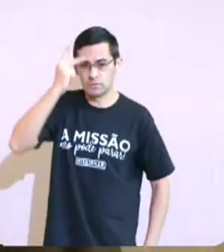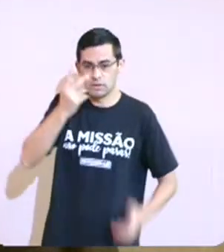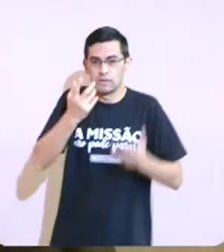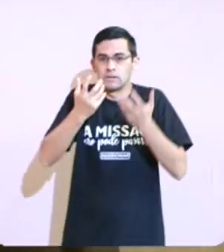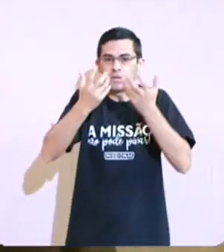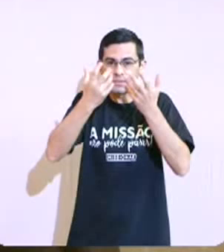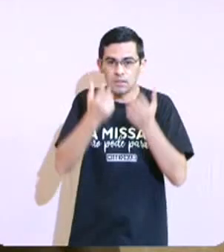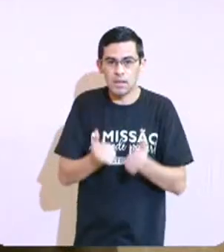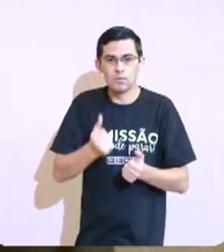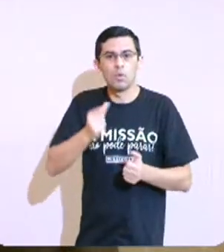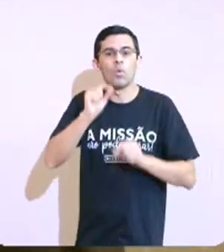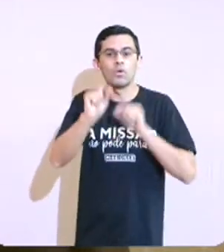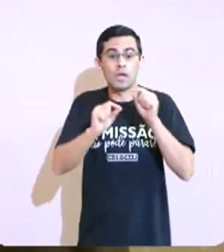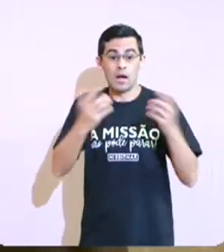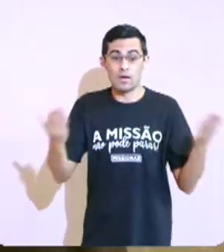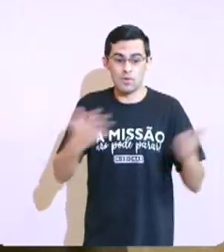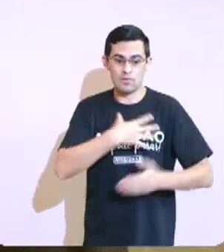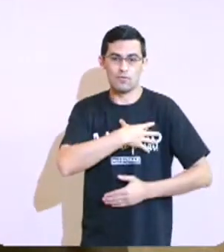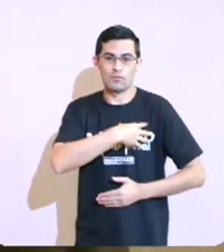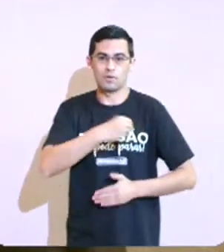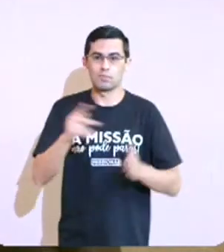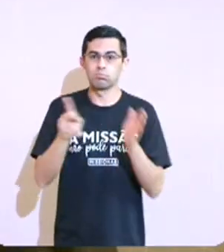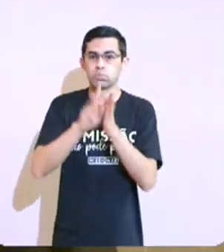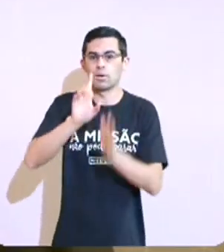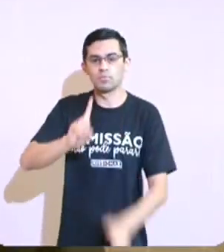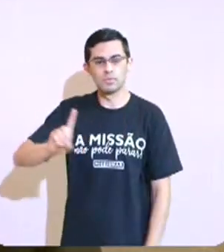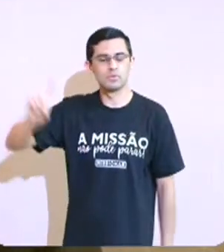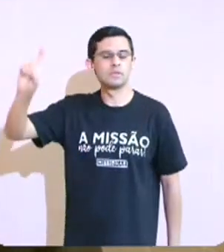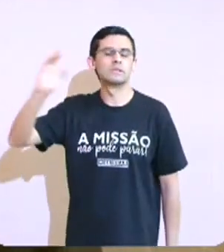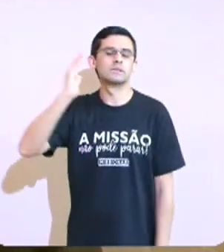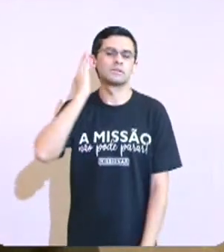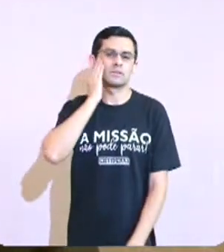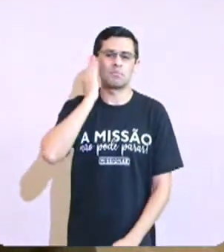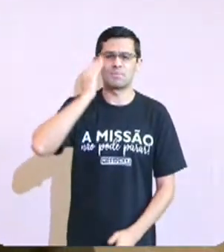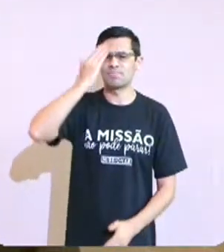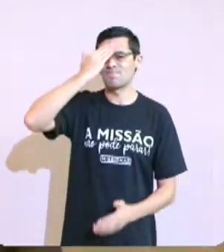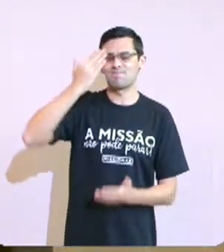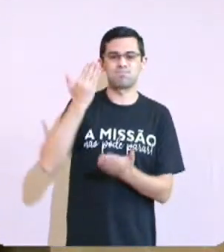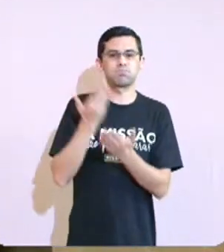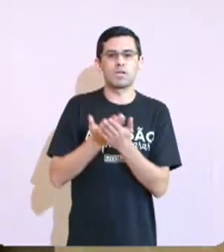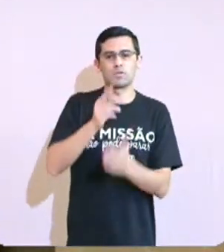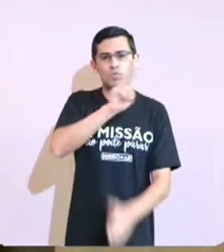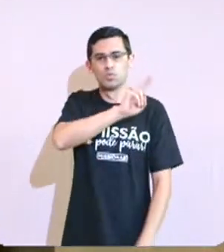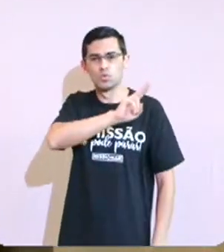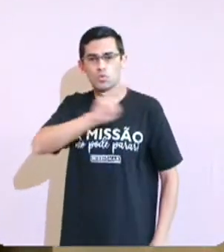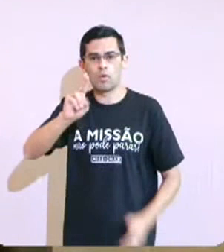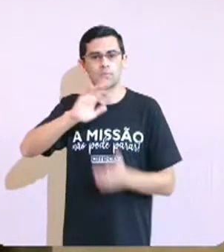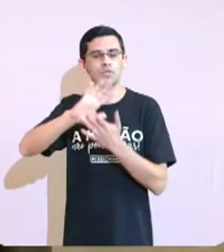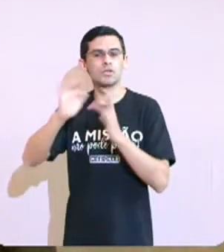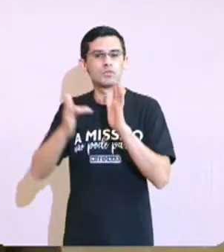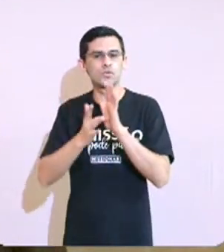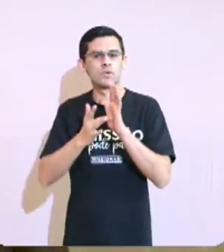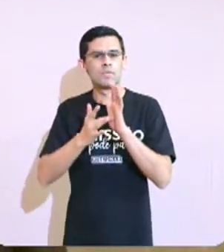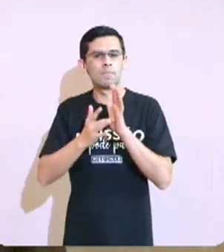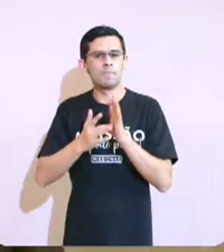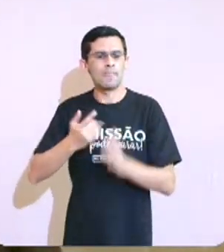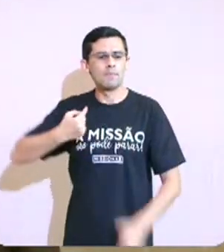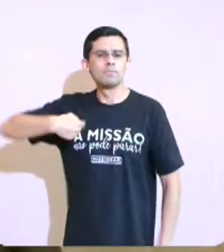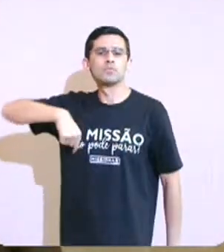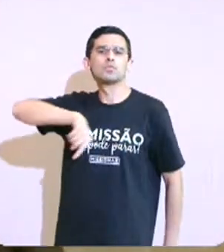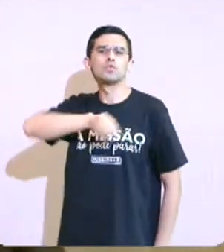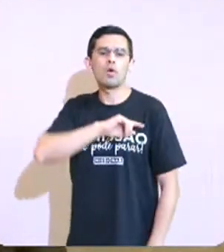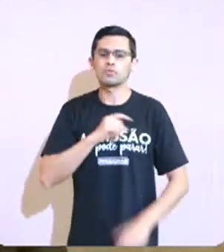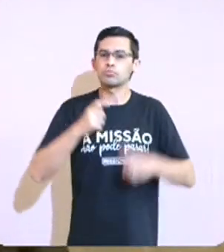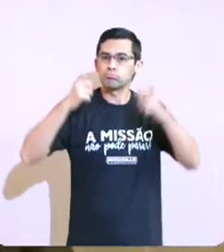deu-lhes o poder de serem feitos filhos de Deus, a saber, aos que creem no seu nome. A nossa geografia, então, meus